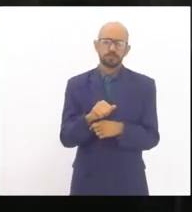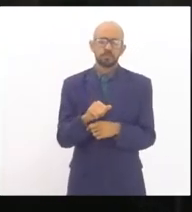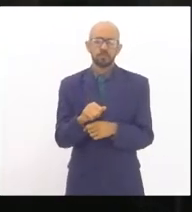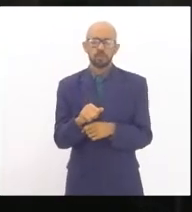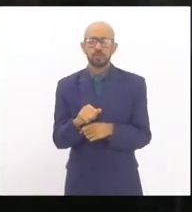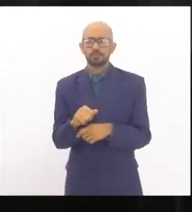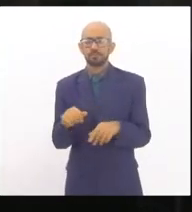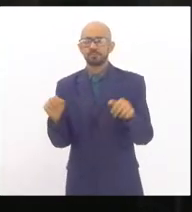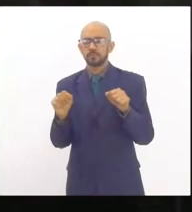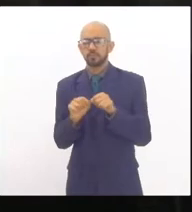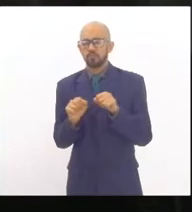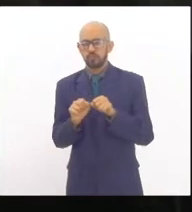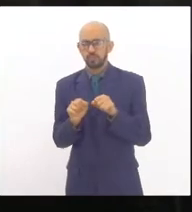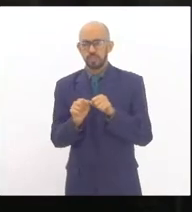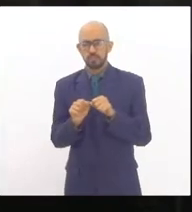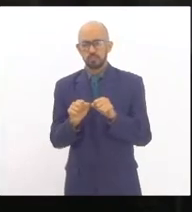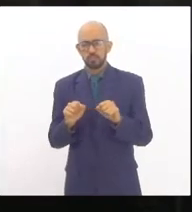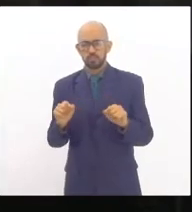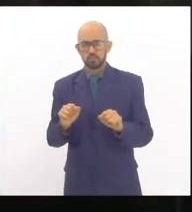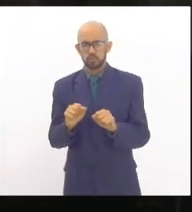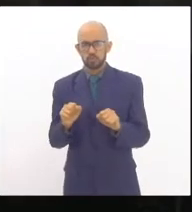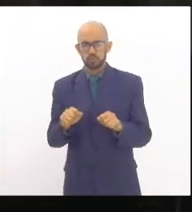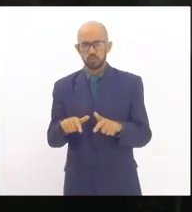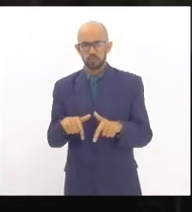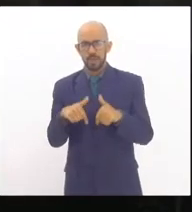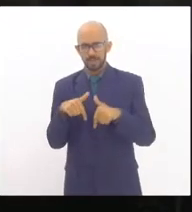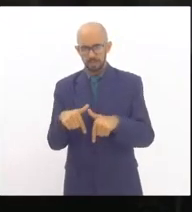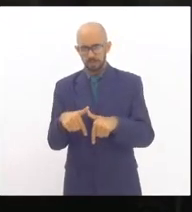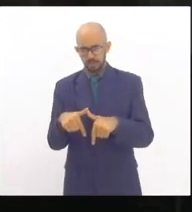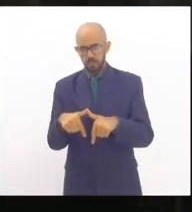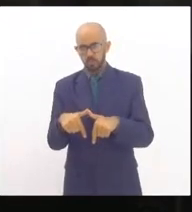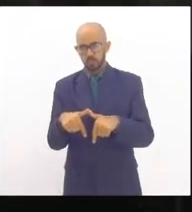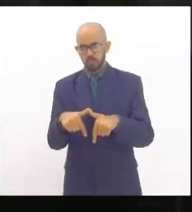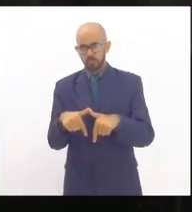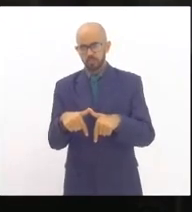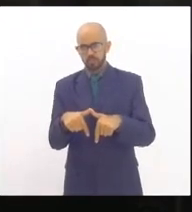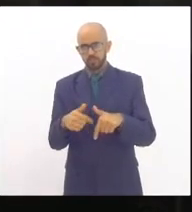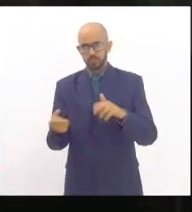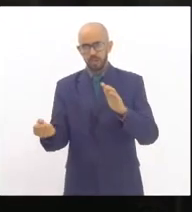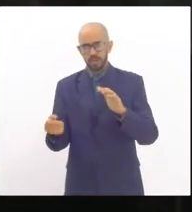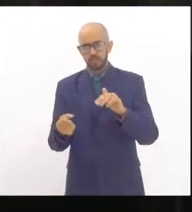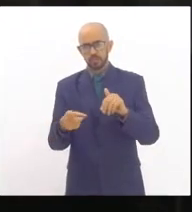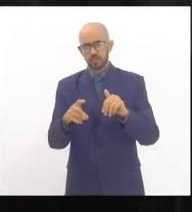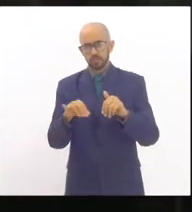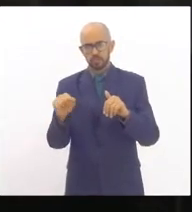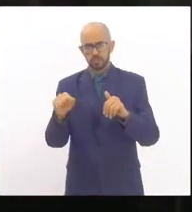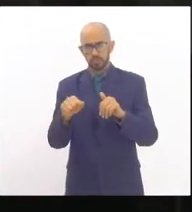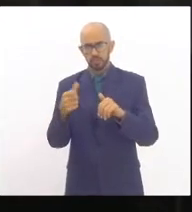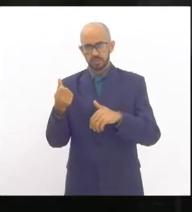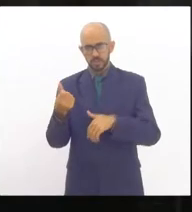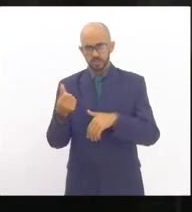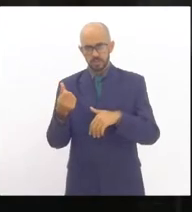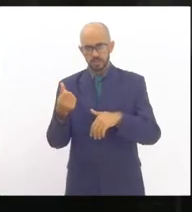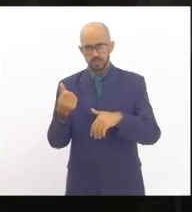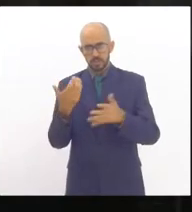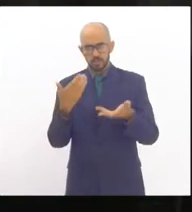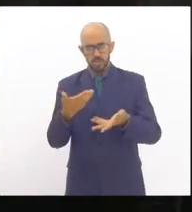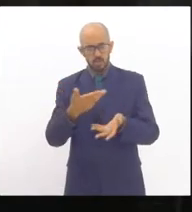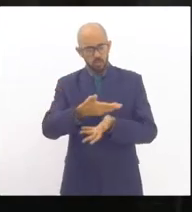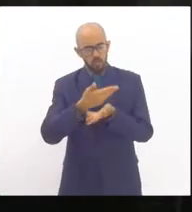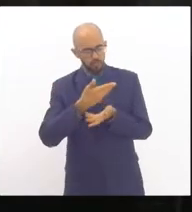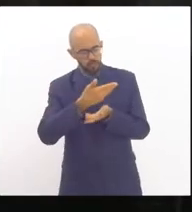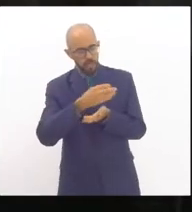um ato de fazer um Marco para o dia seis de agosto Quero convidar a todos